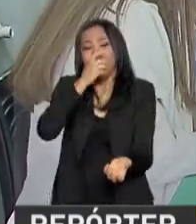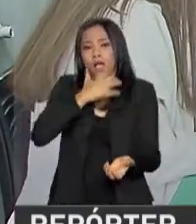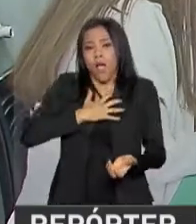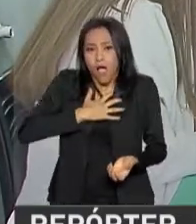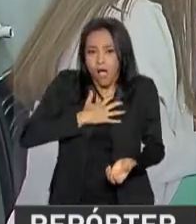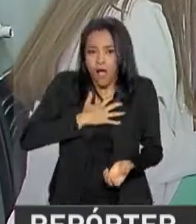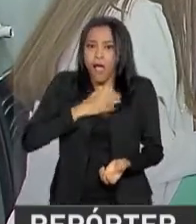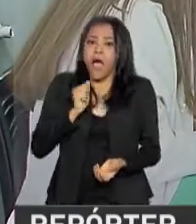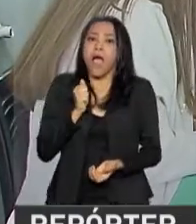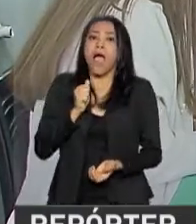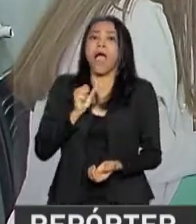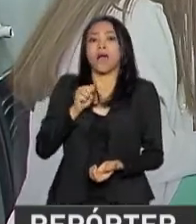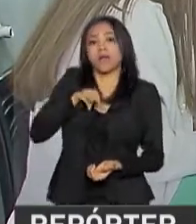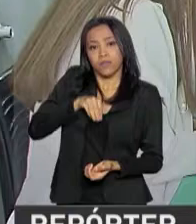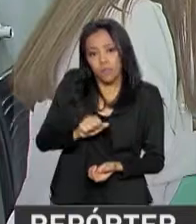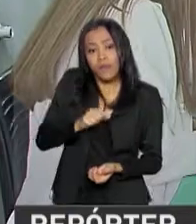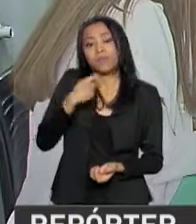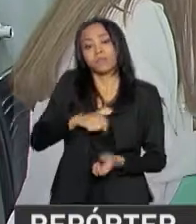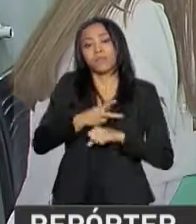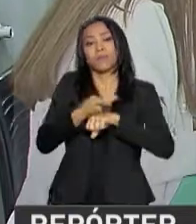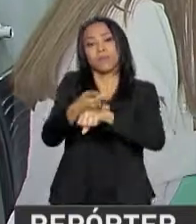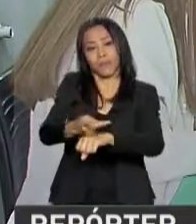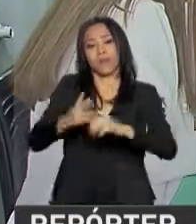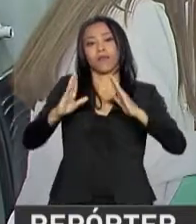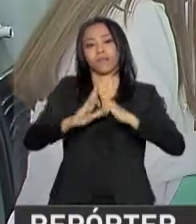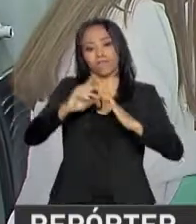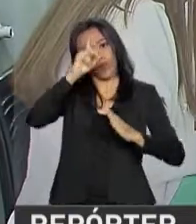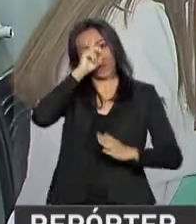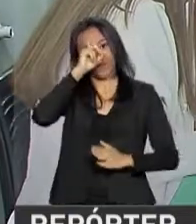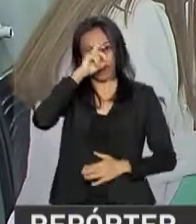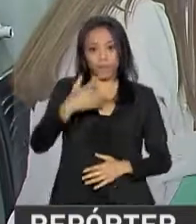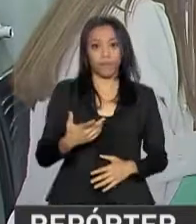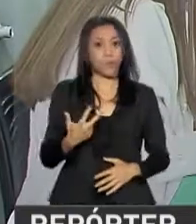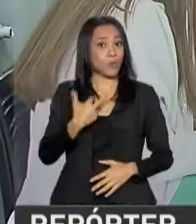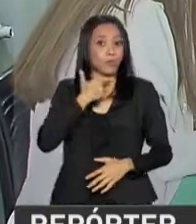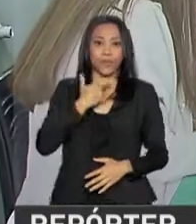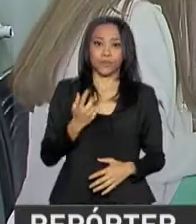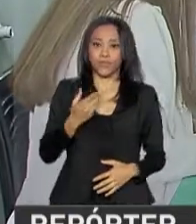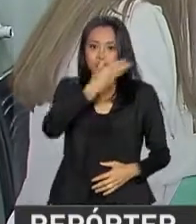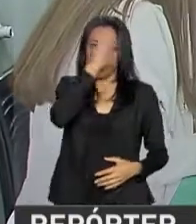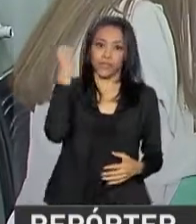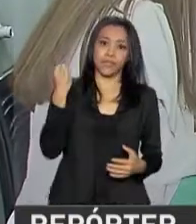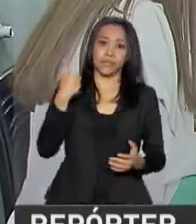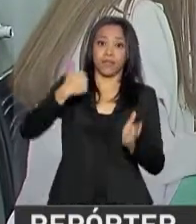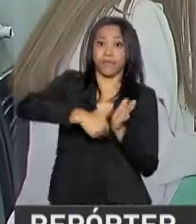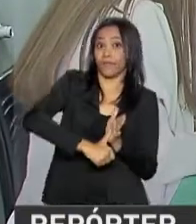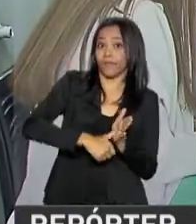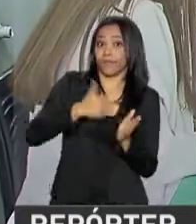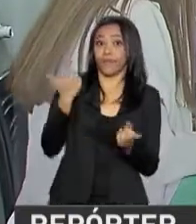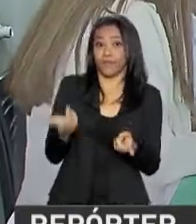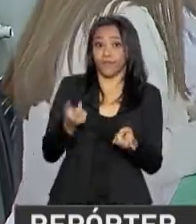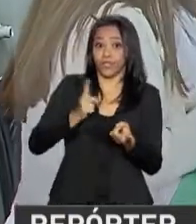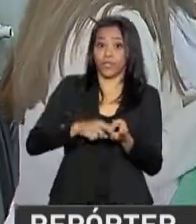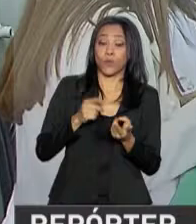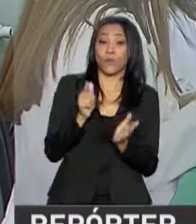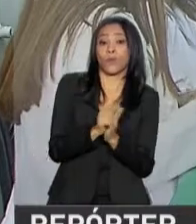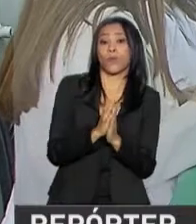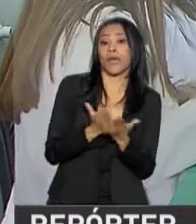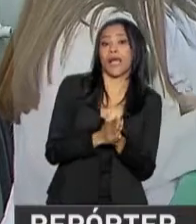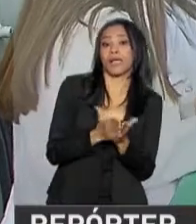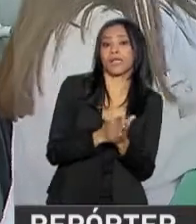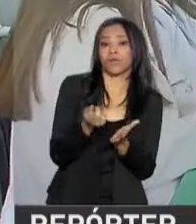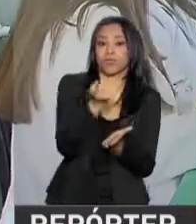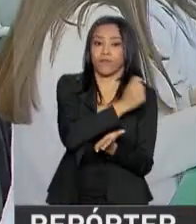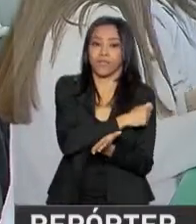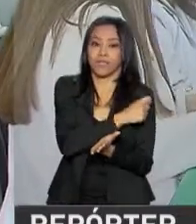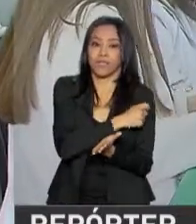também devem procurar os postos de saúde mas neste caso não podem esquecer a carteira de identidade o cartão de vacinação e também